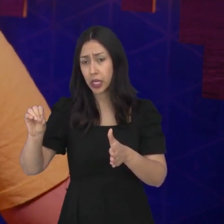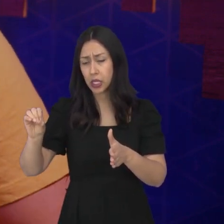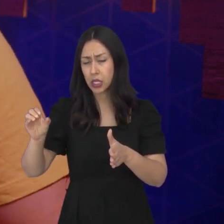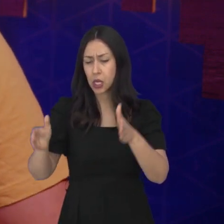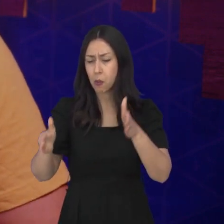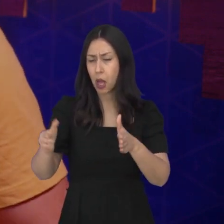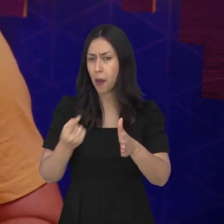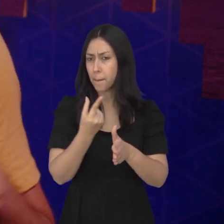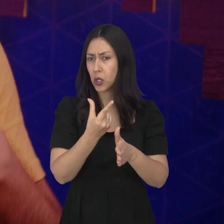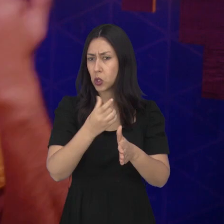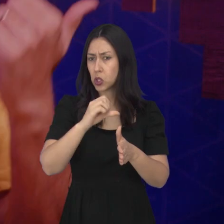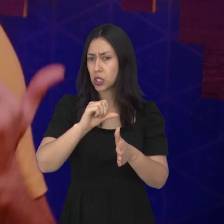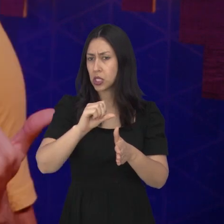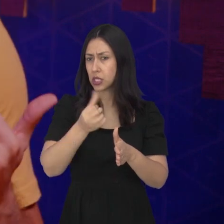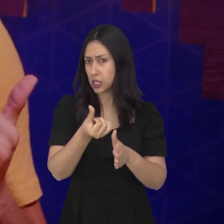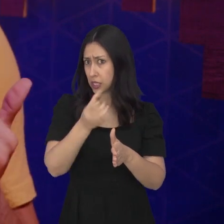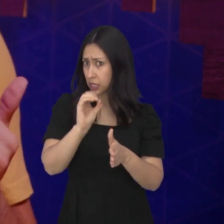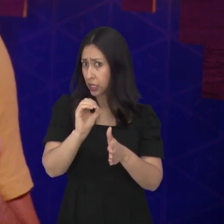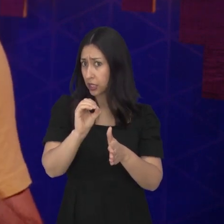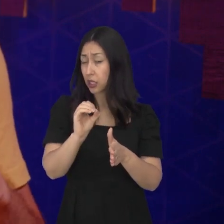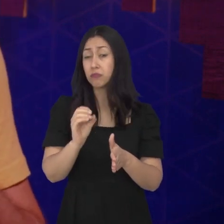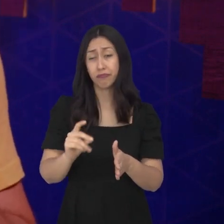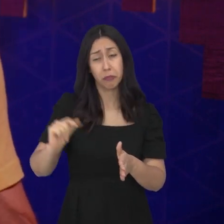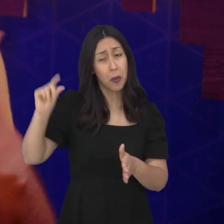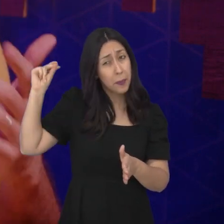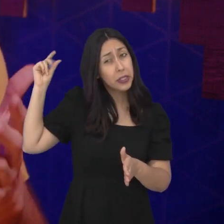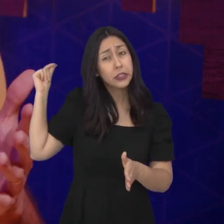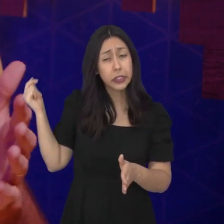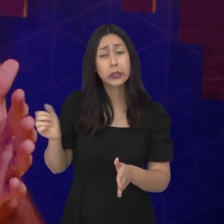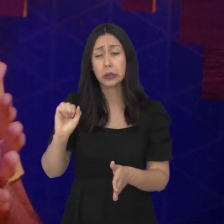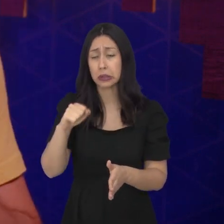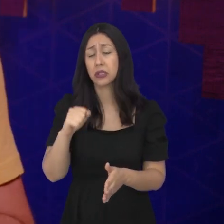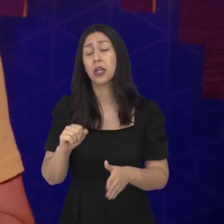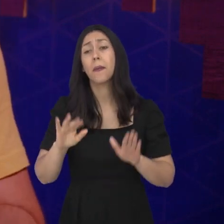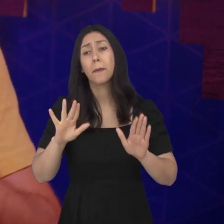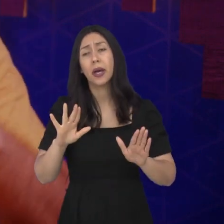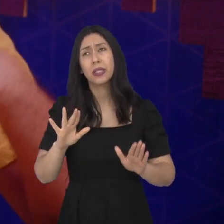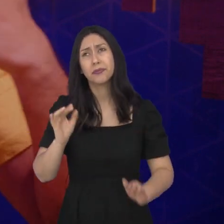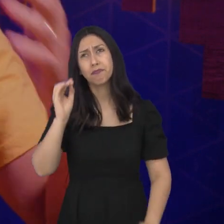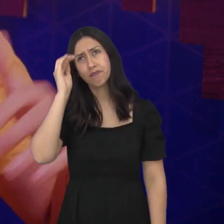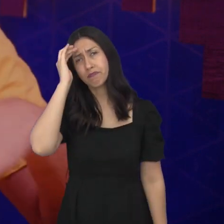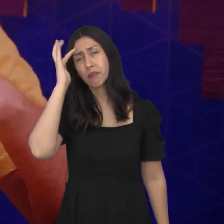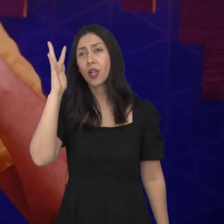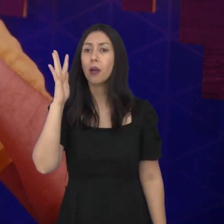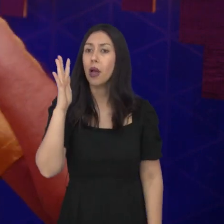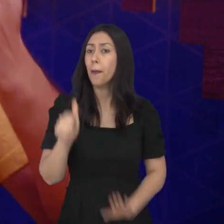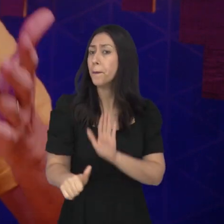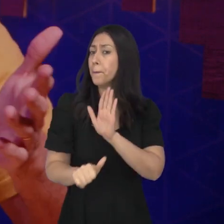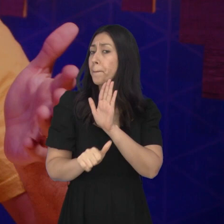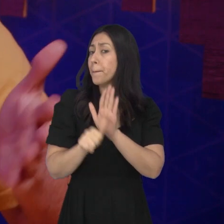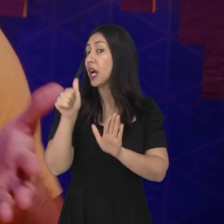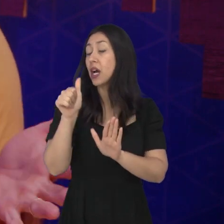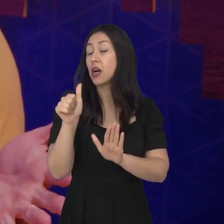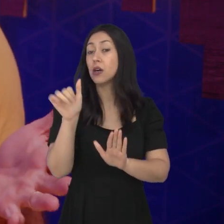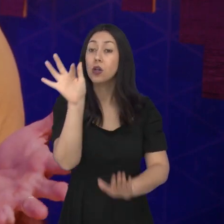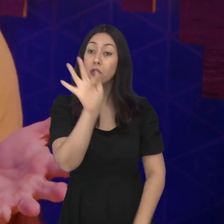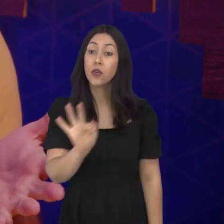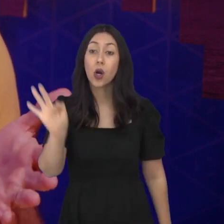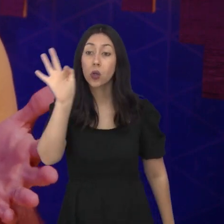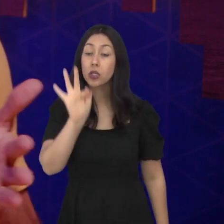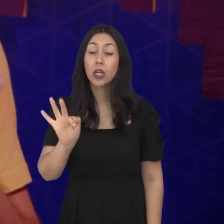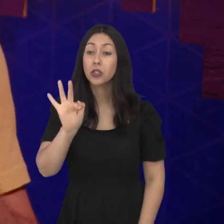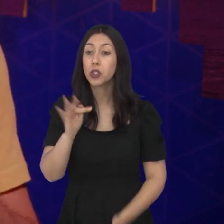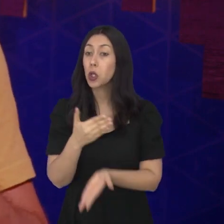menos. Então, assim, é antigo, né? Mas se a gente levar em conta que as primeiras escolas de ensino superior do